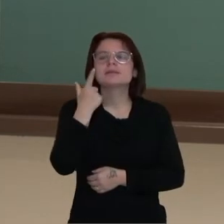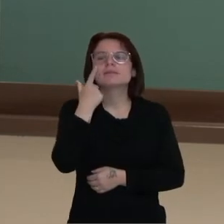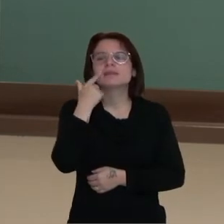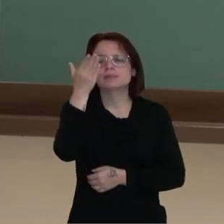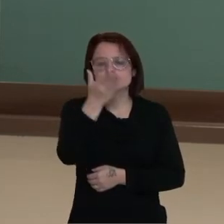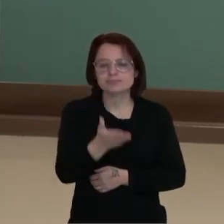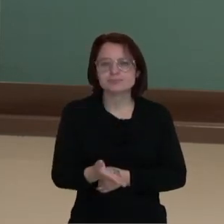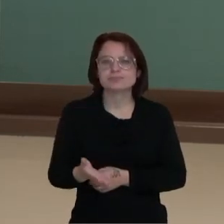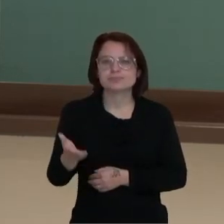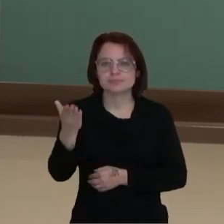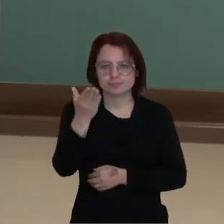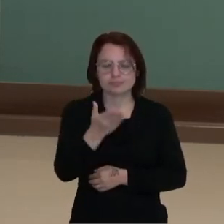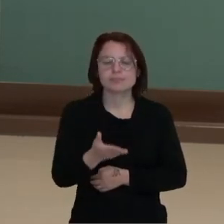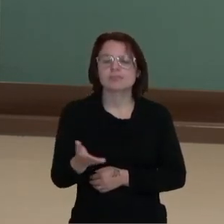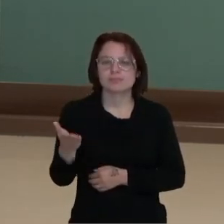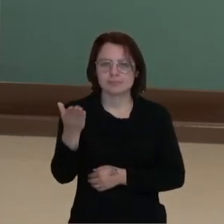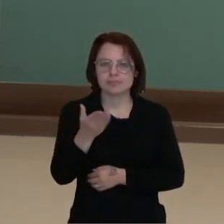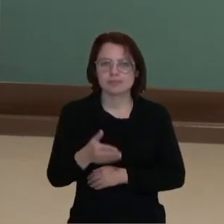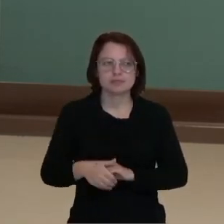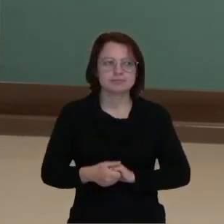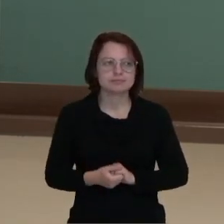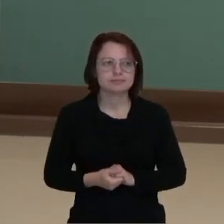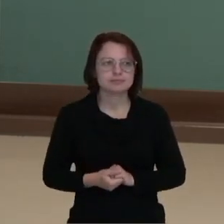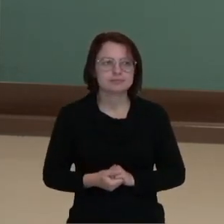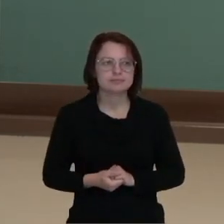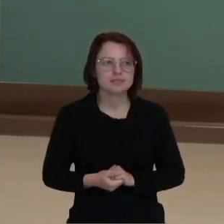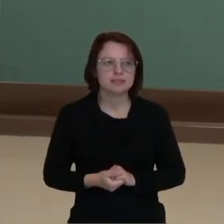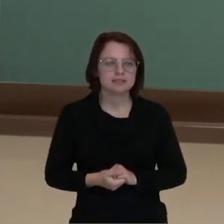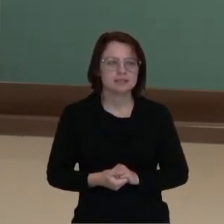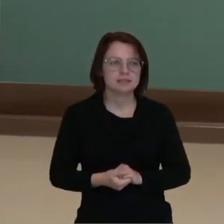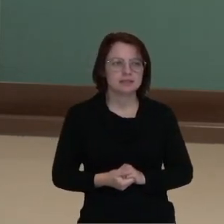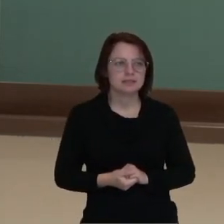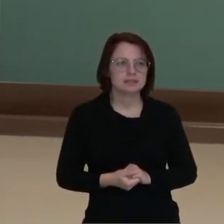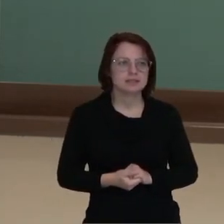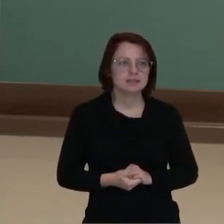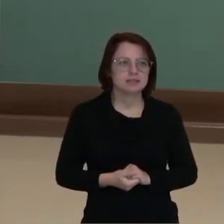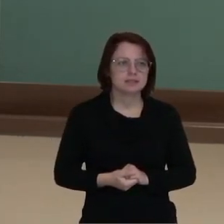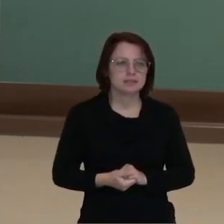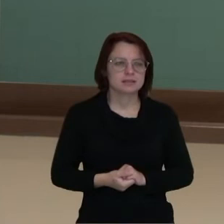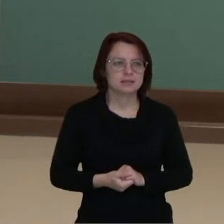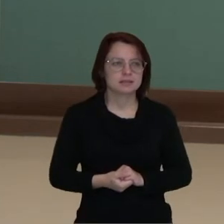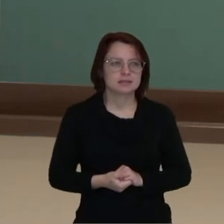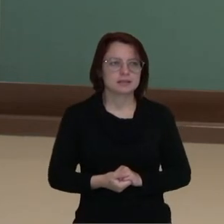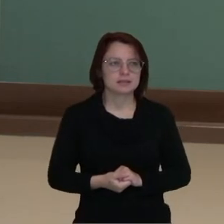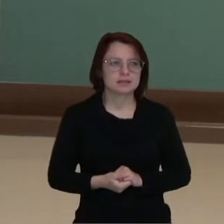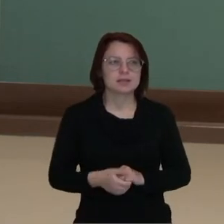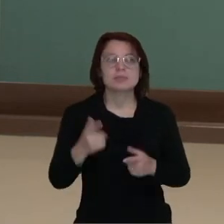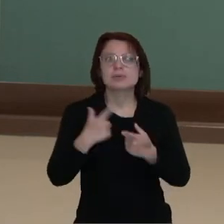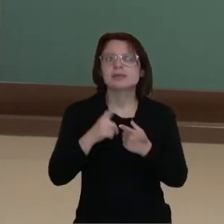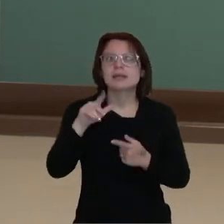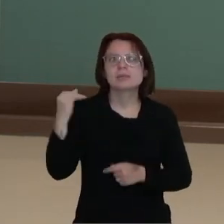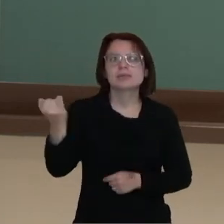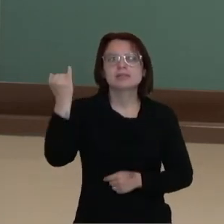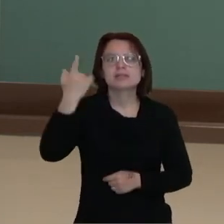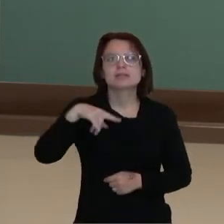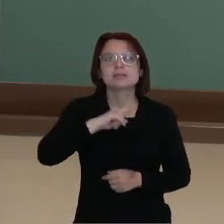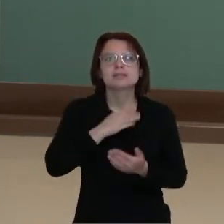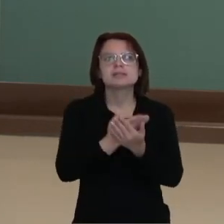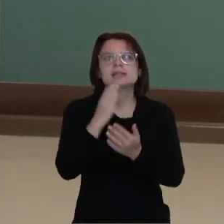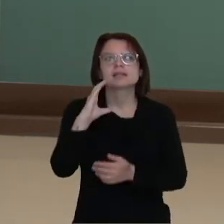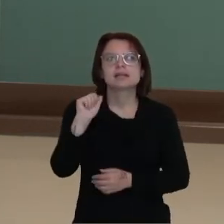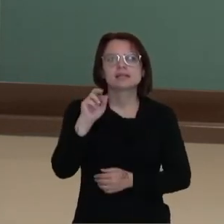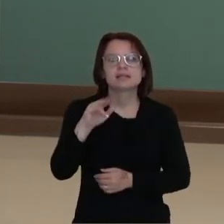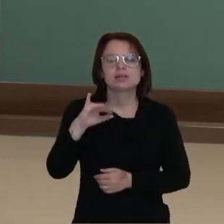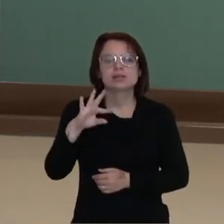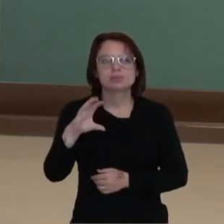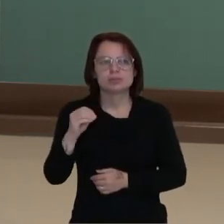essa fase da metáfase, né? Porque os cromossomos estão bem no meio. Então, por que é importante estudar o cariótipo? Vamos lá